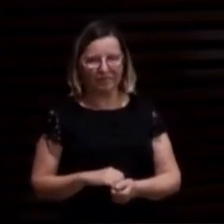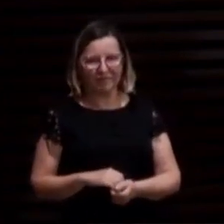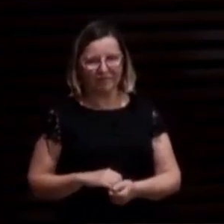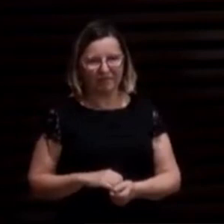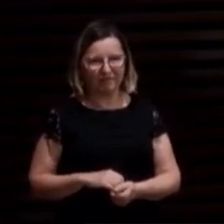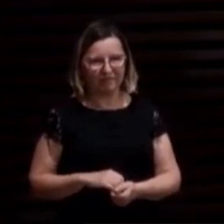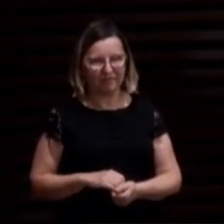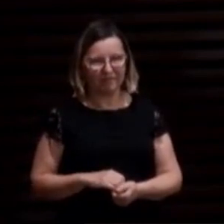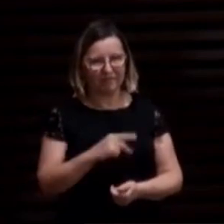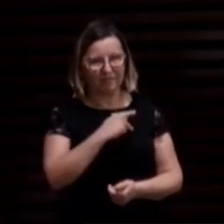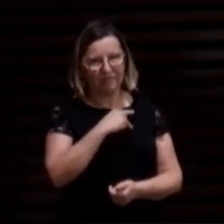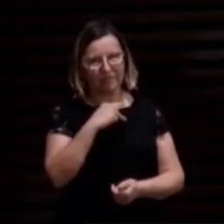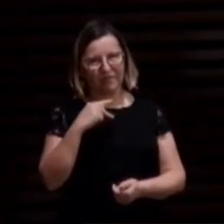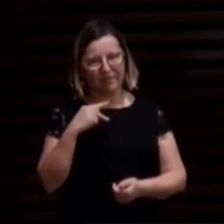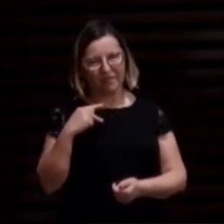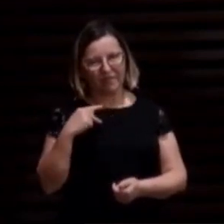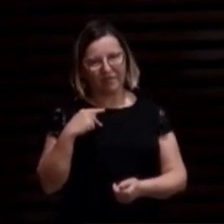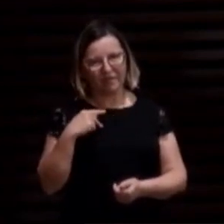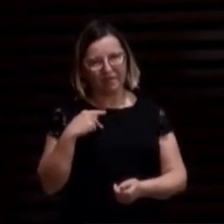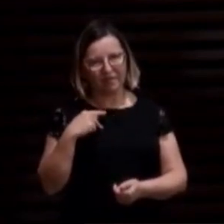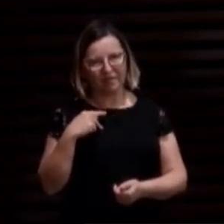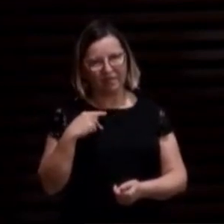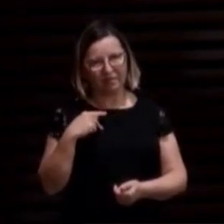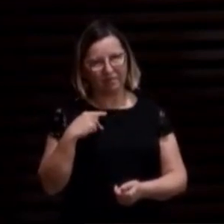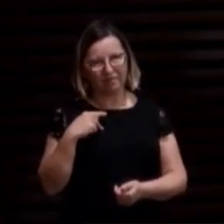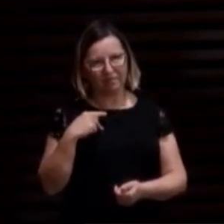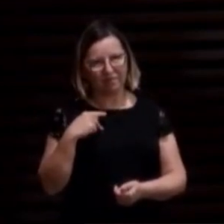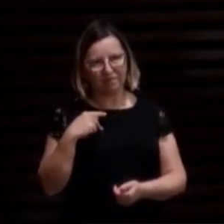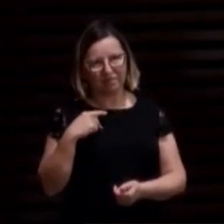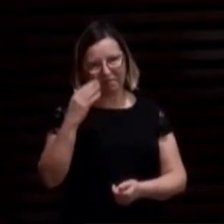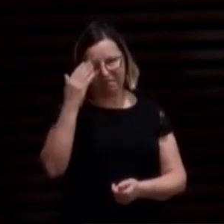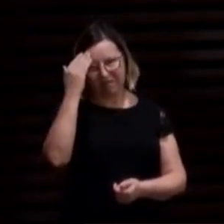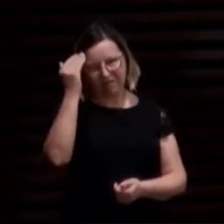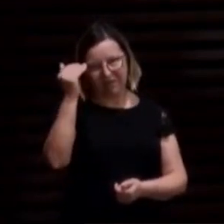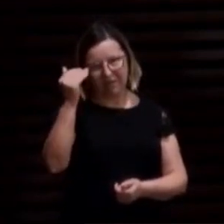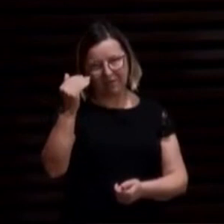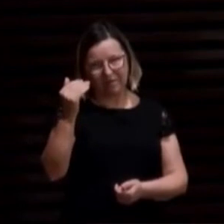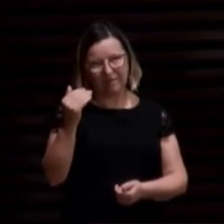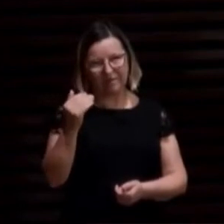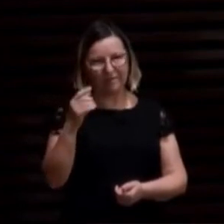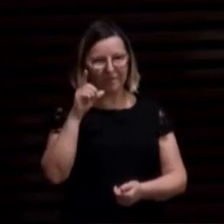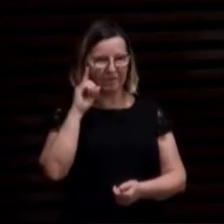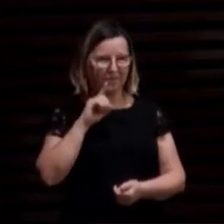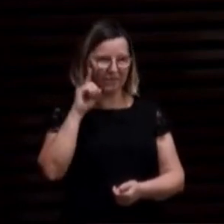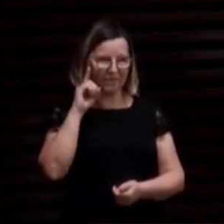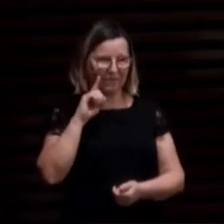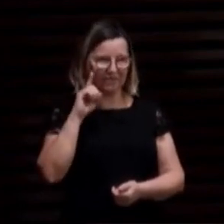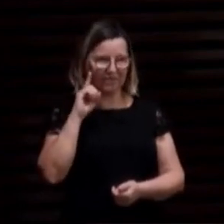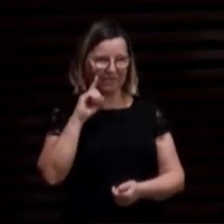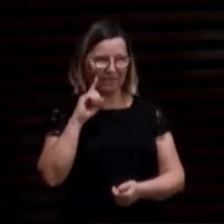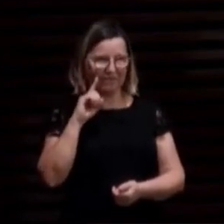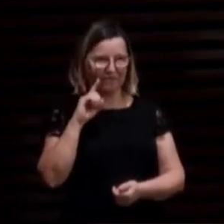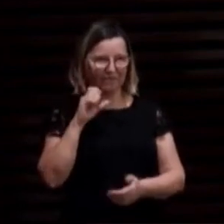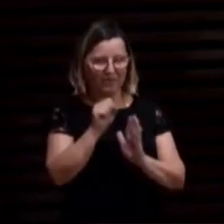O pastor Vance Havner, um pastor batista americano lá do